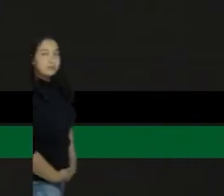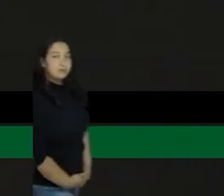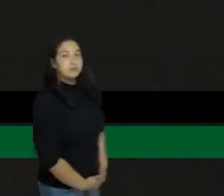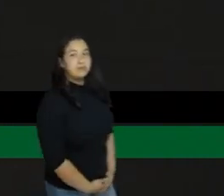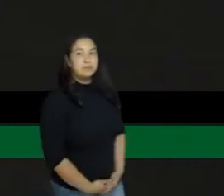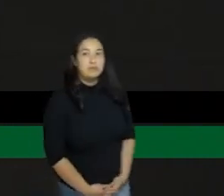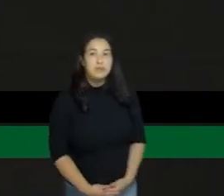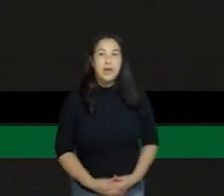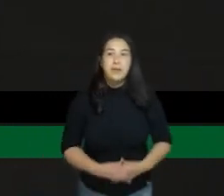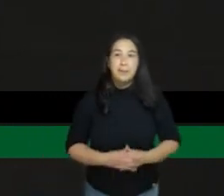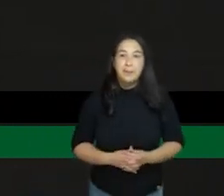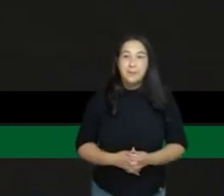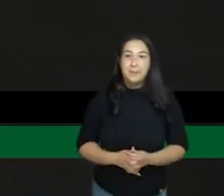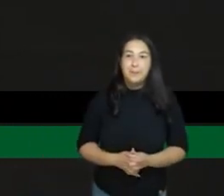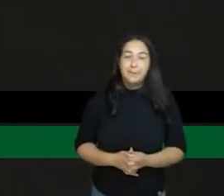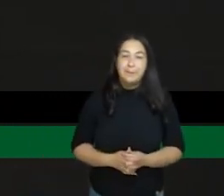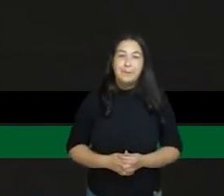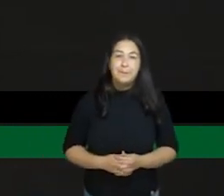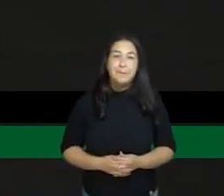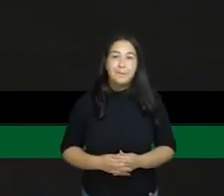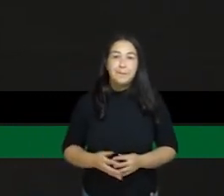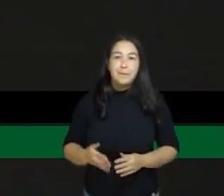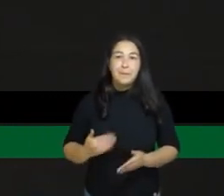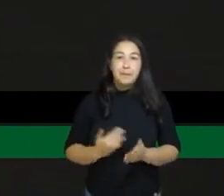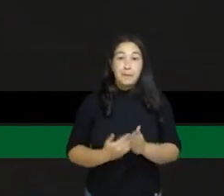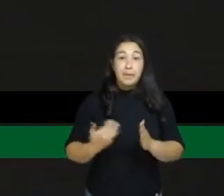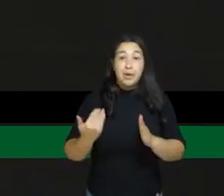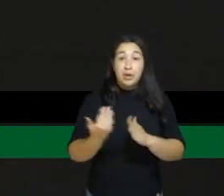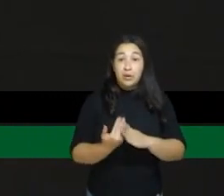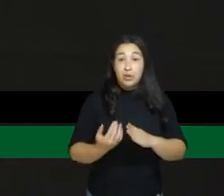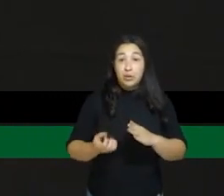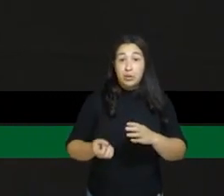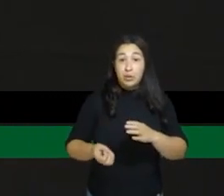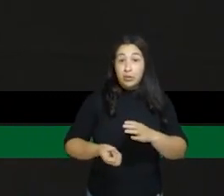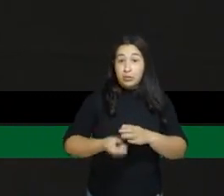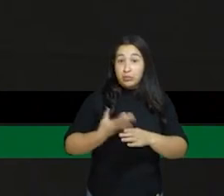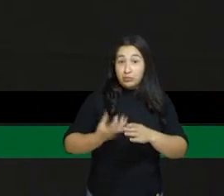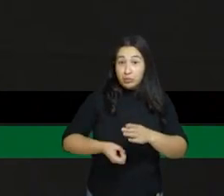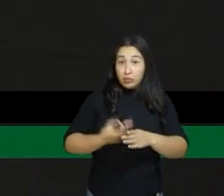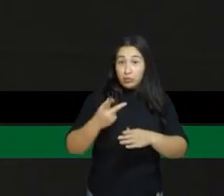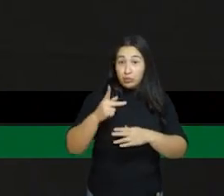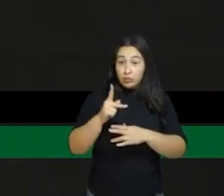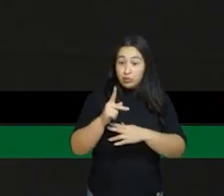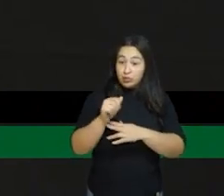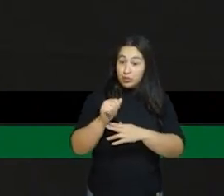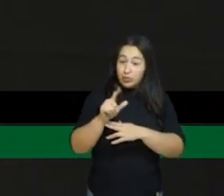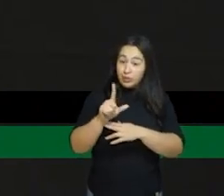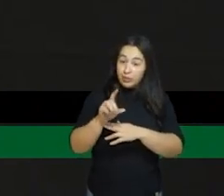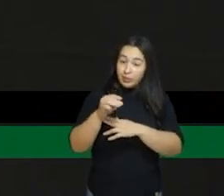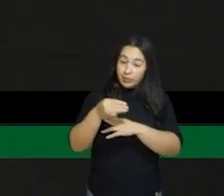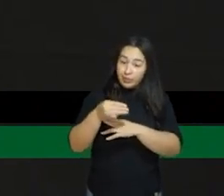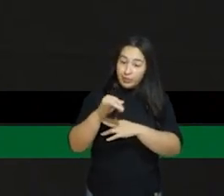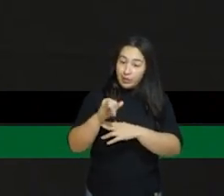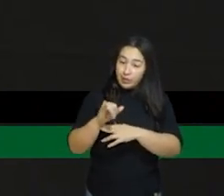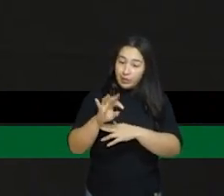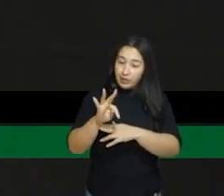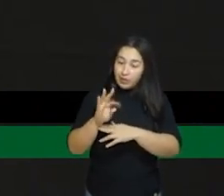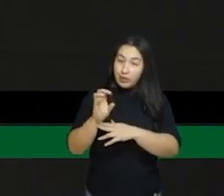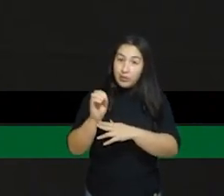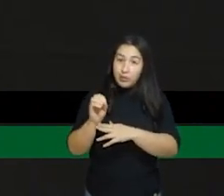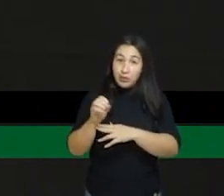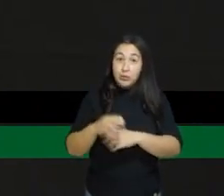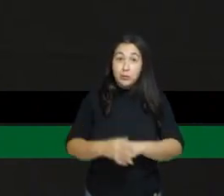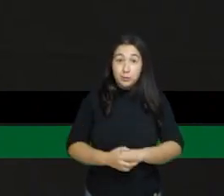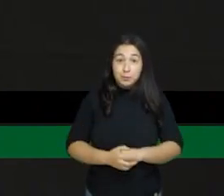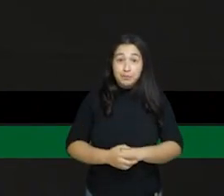de banana, a maior região produtora de palmeira para palmito do estado de Santa Catarina, a maior região que é